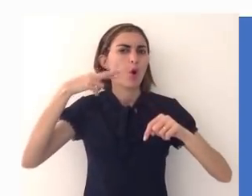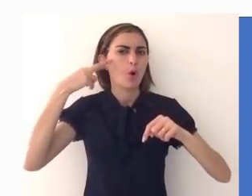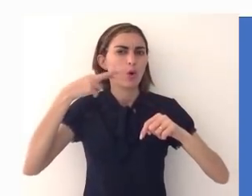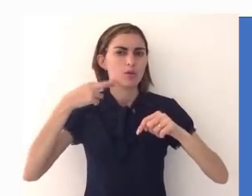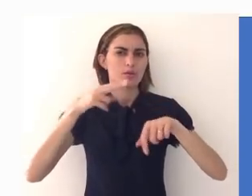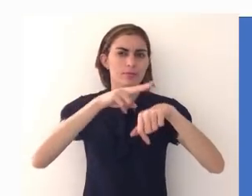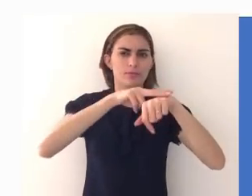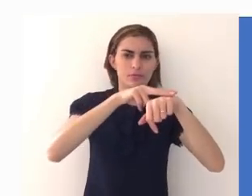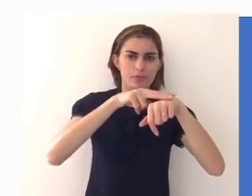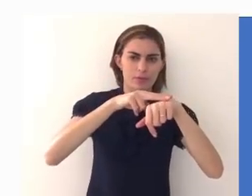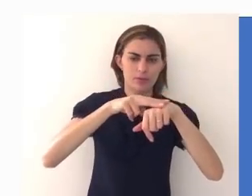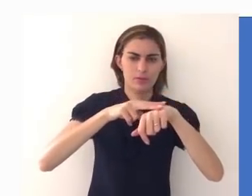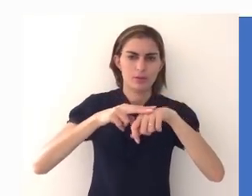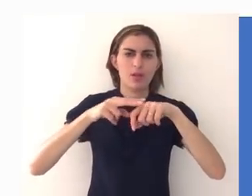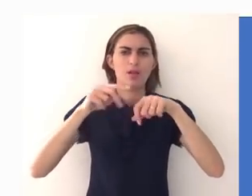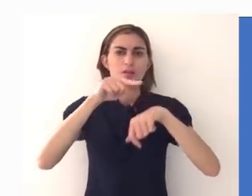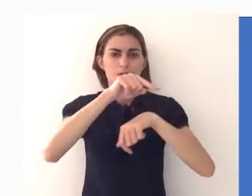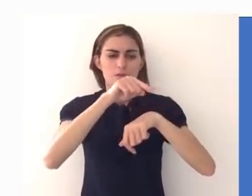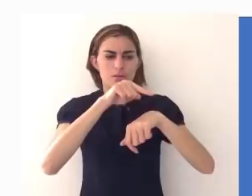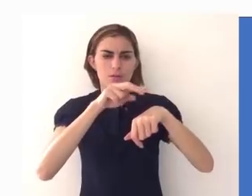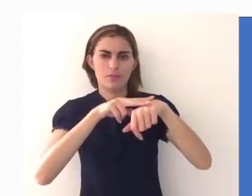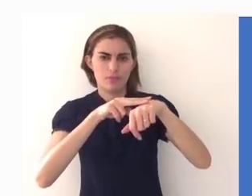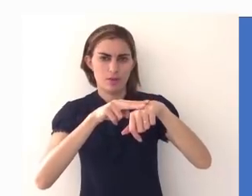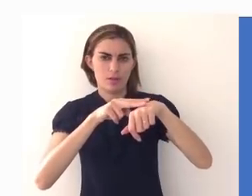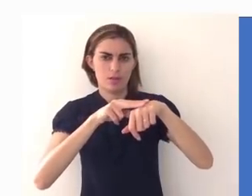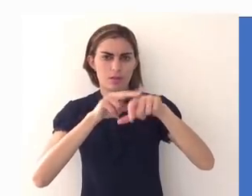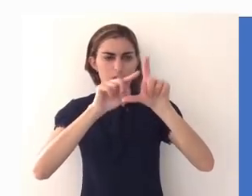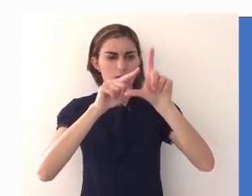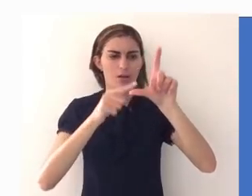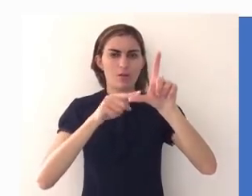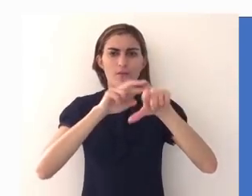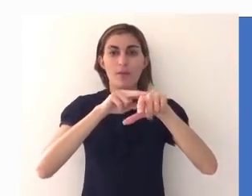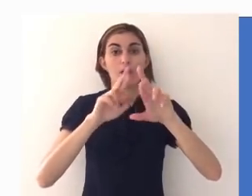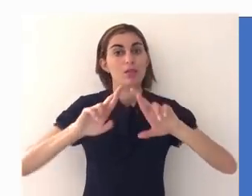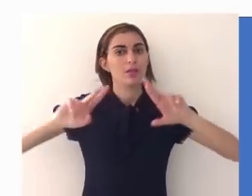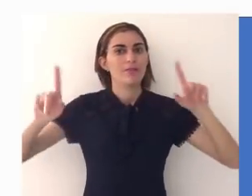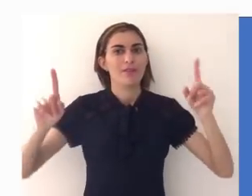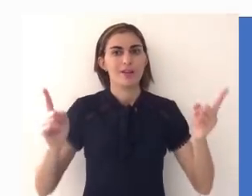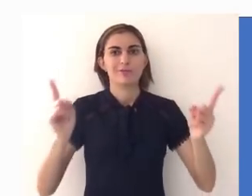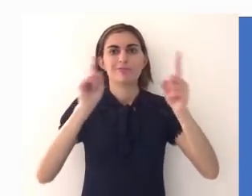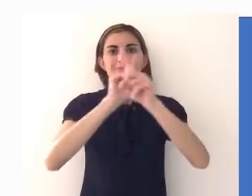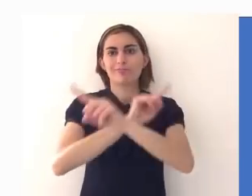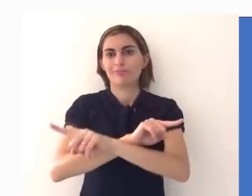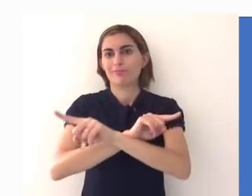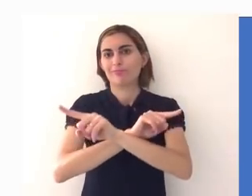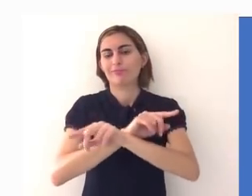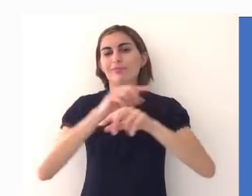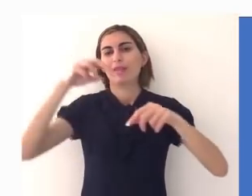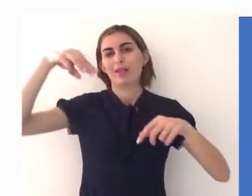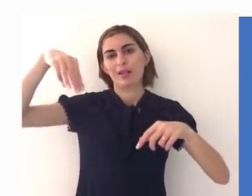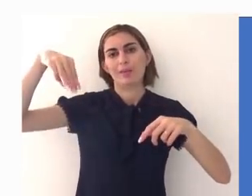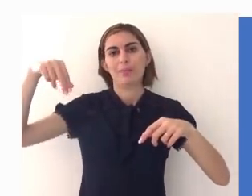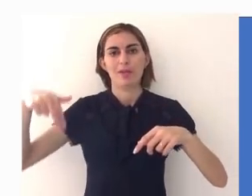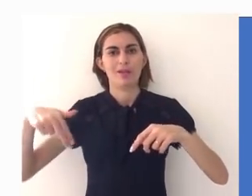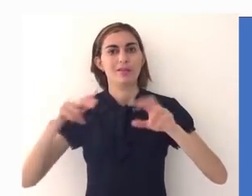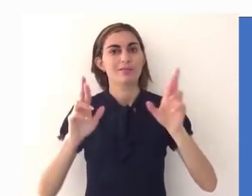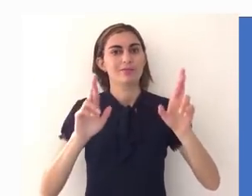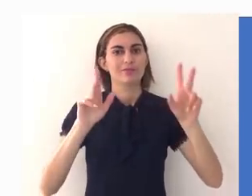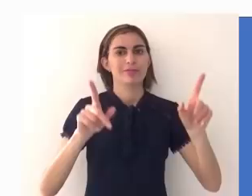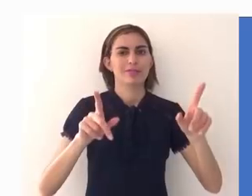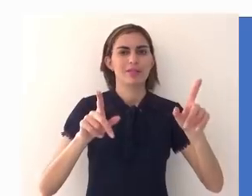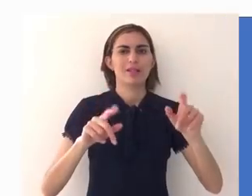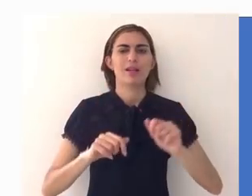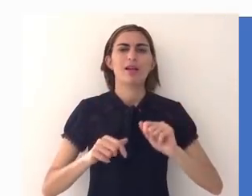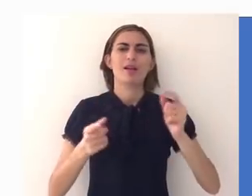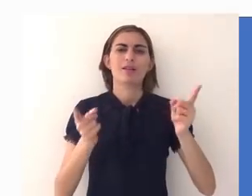e o ângulozinho verde. E esse ângulo verde está oposto ao lado MN e está oposto